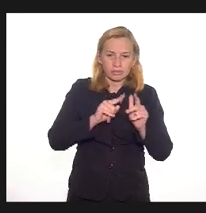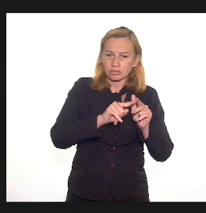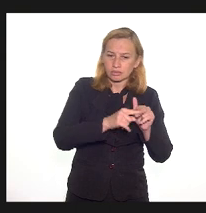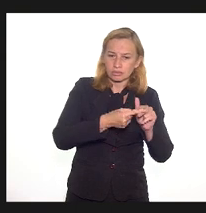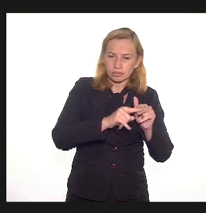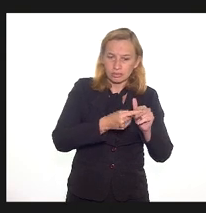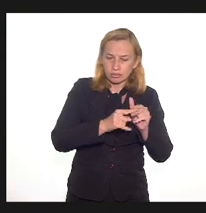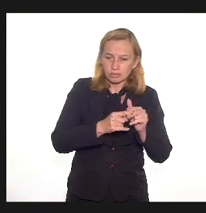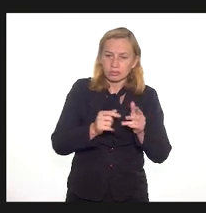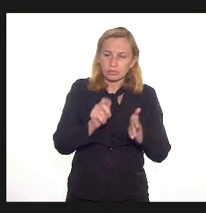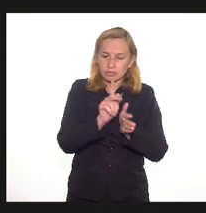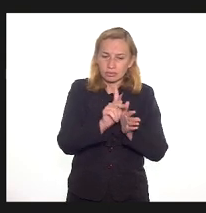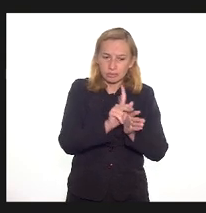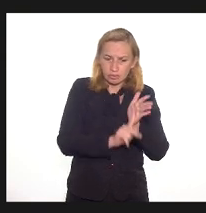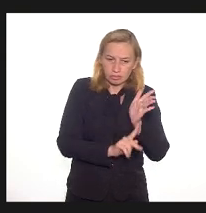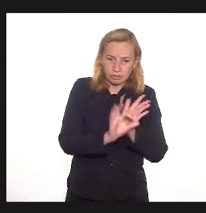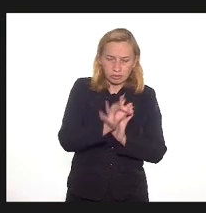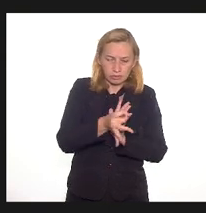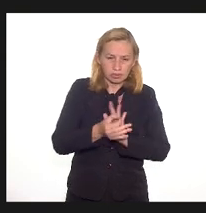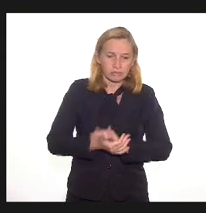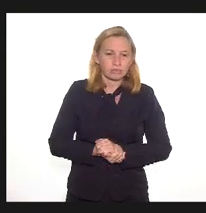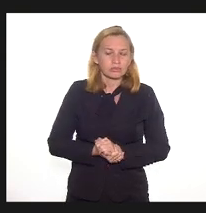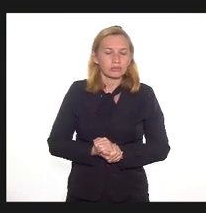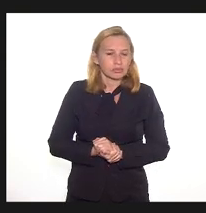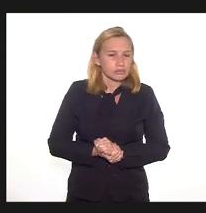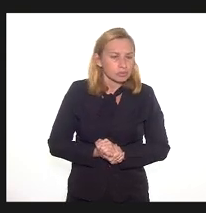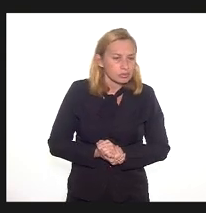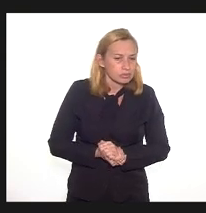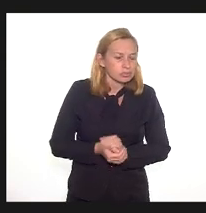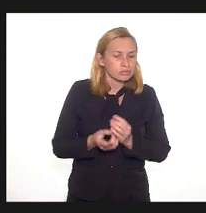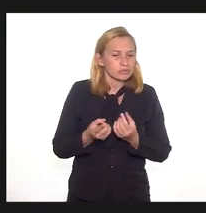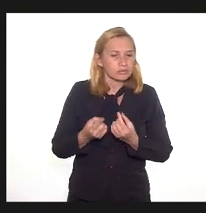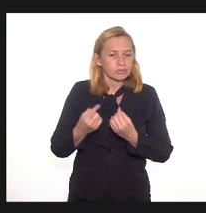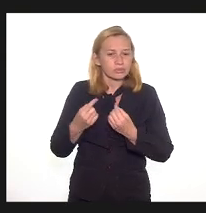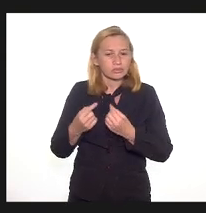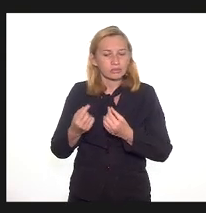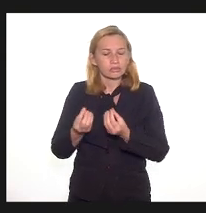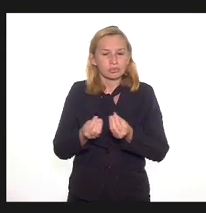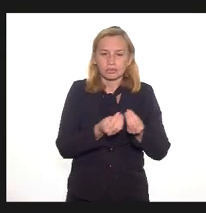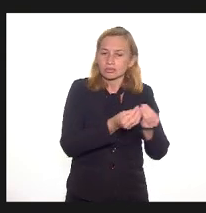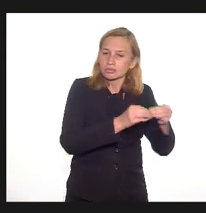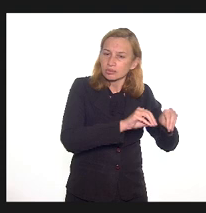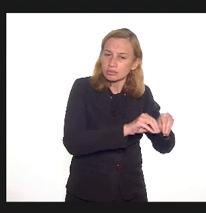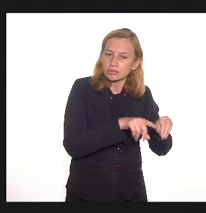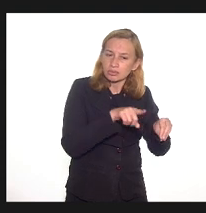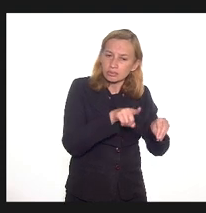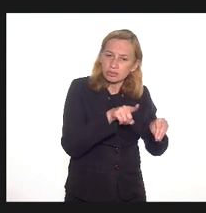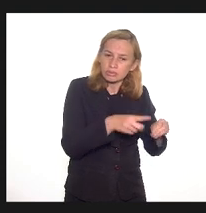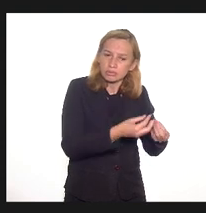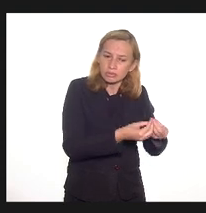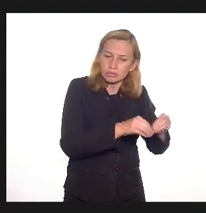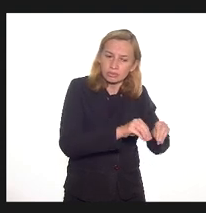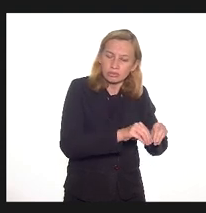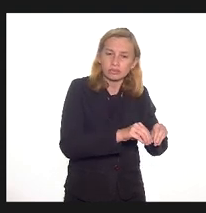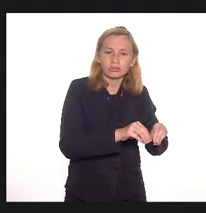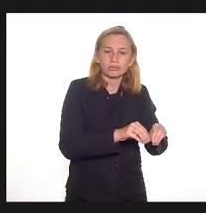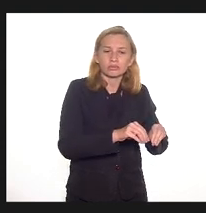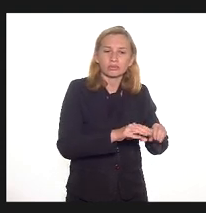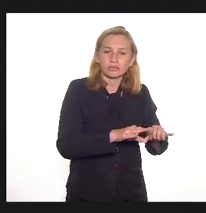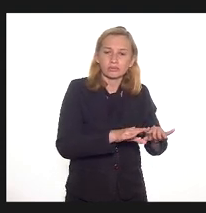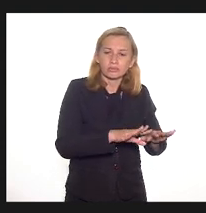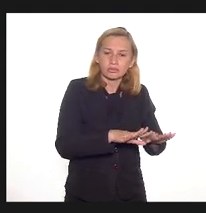gente já tem um projeto próprio. Ao passo de que as afretadas, essas variáveis,